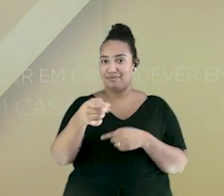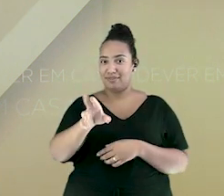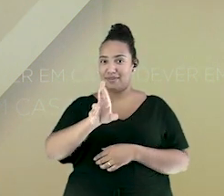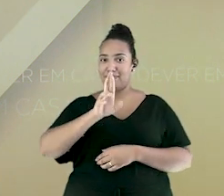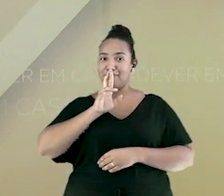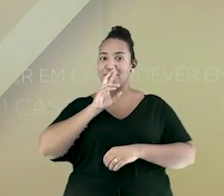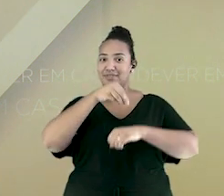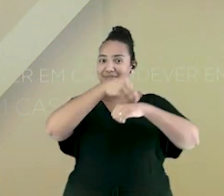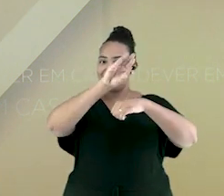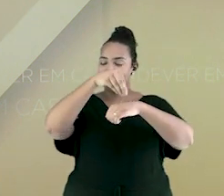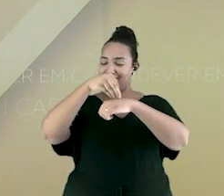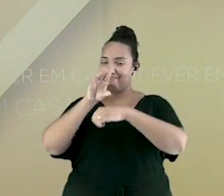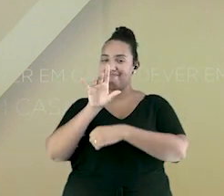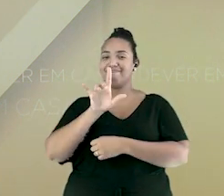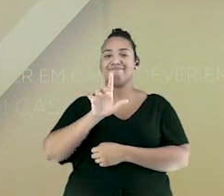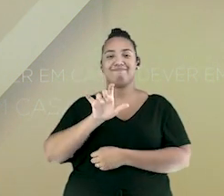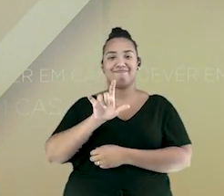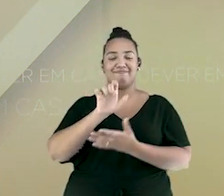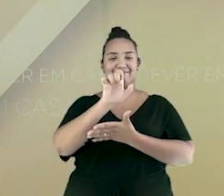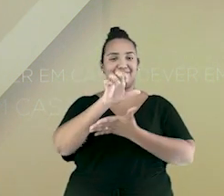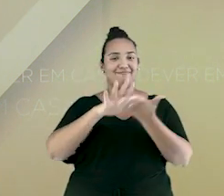a gente lá no Instagram,